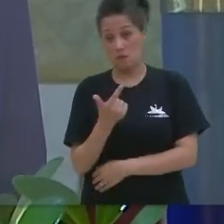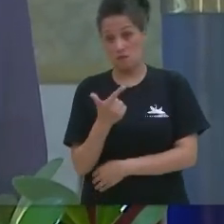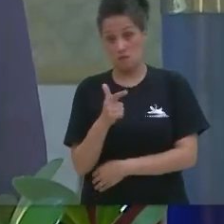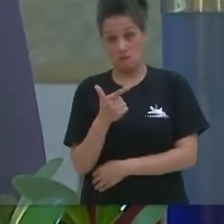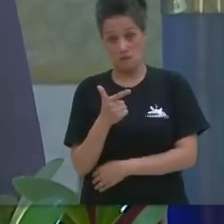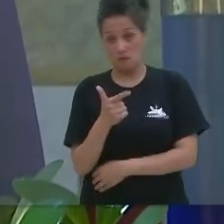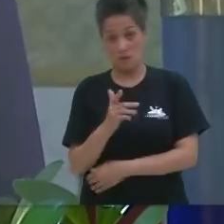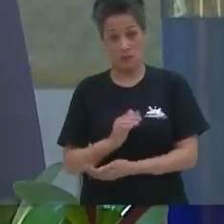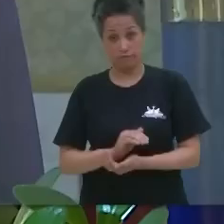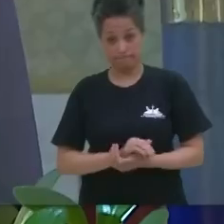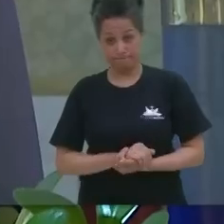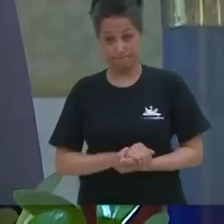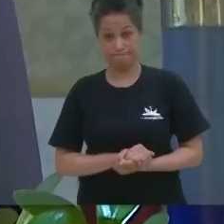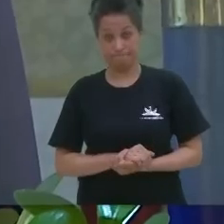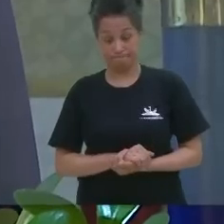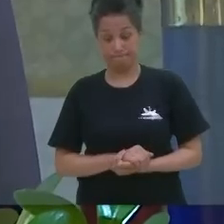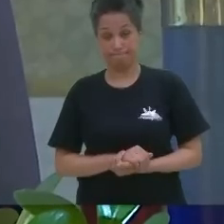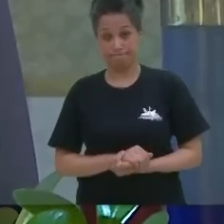E